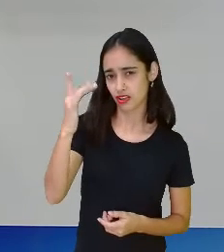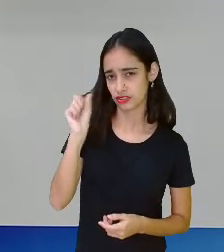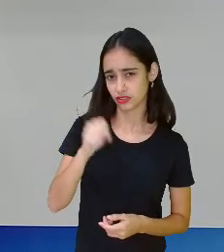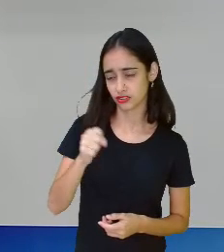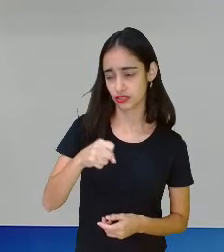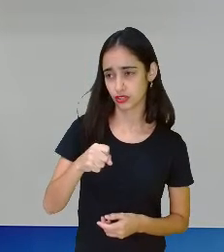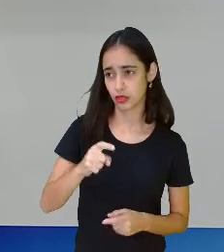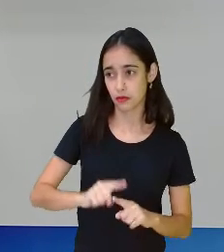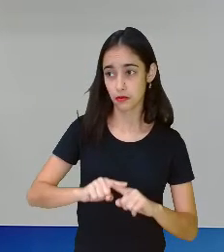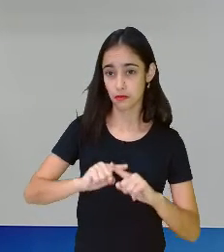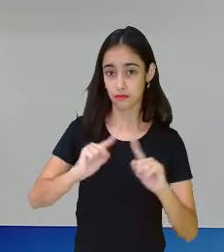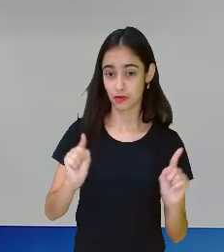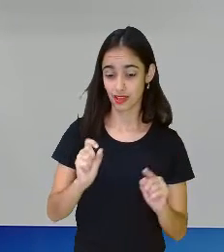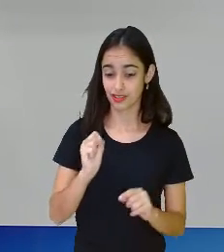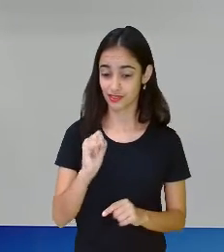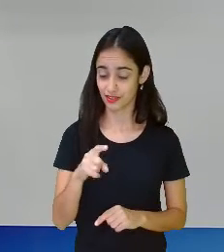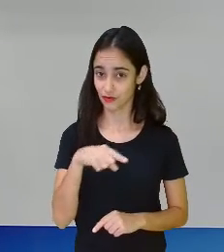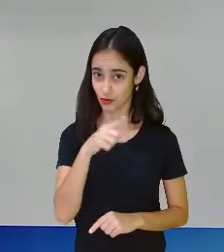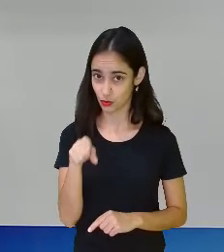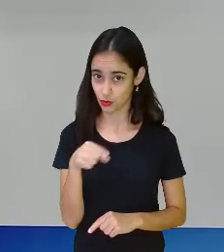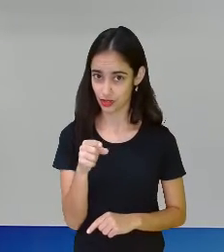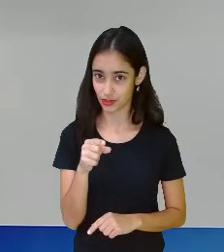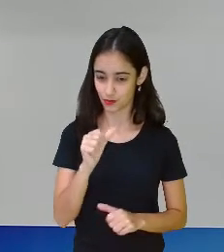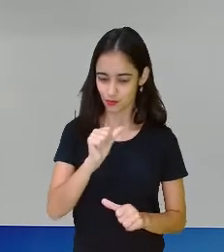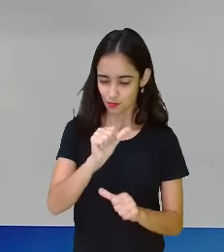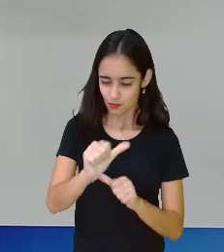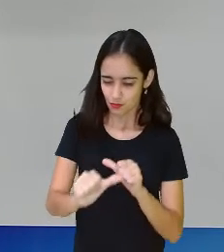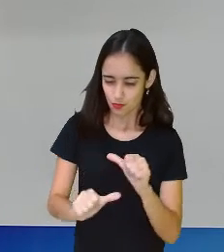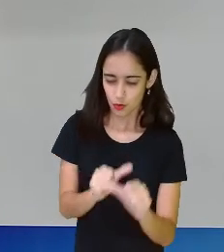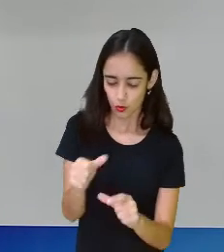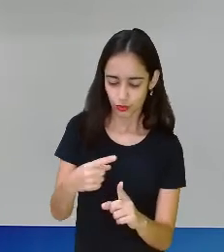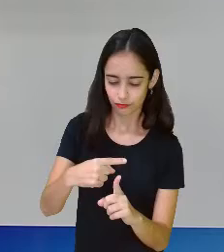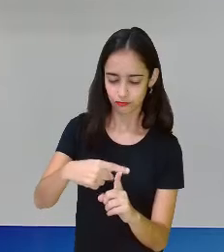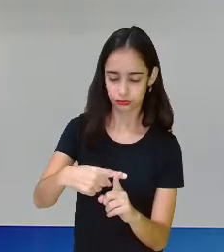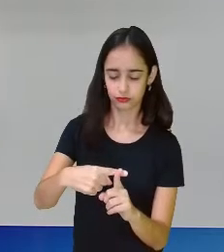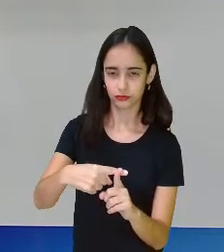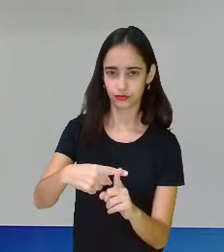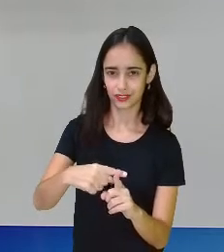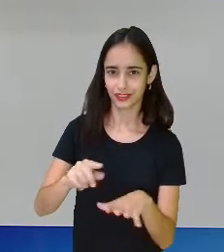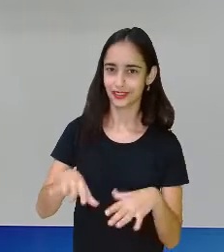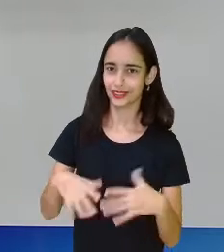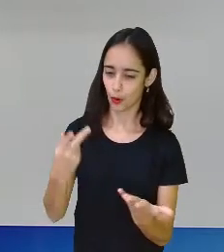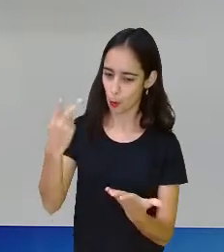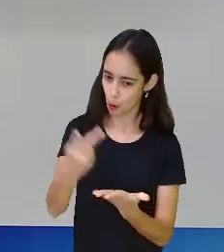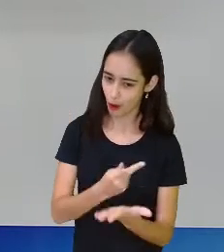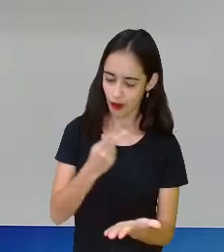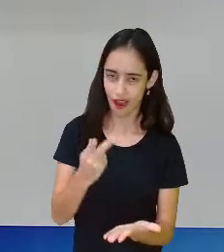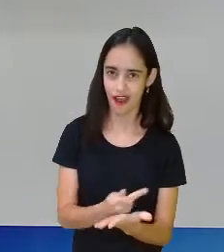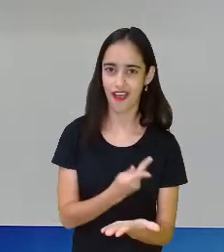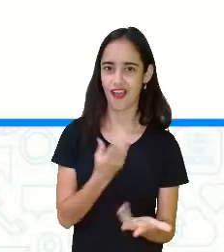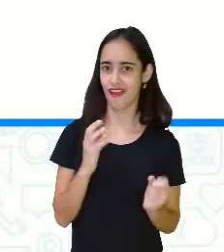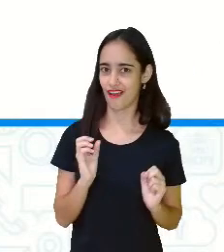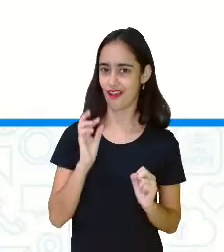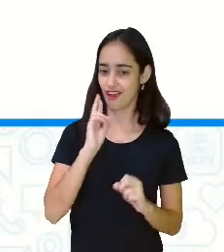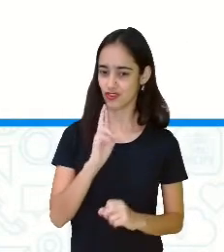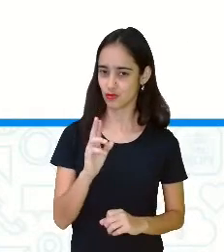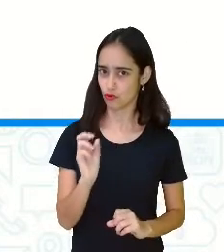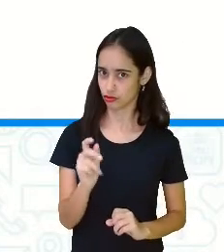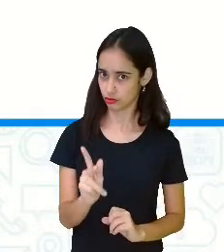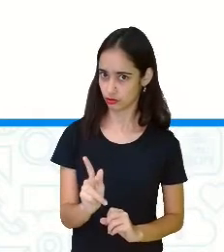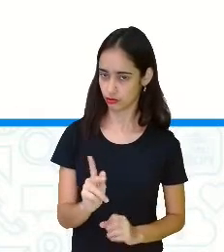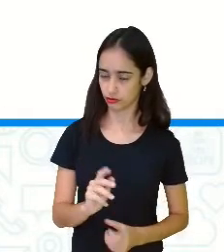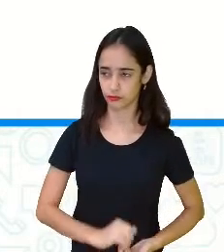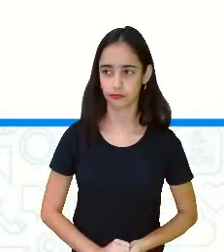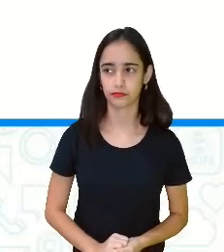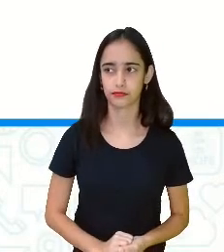esse símbolo, você erra completamente a questão, certo? Por isso que eu acho importante trabalhar os